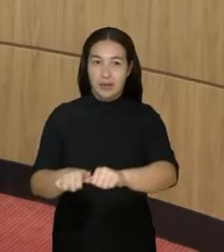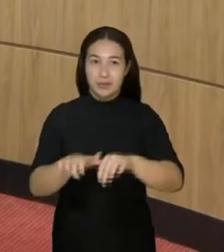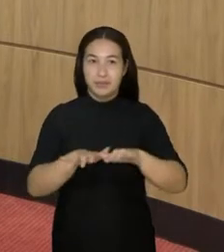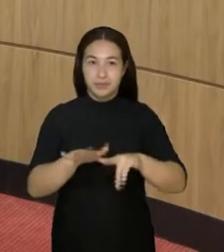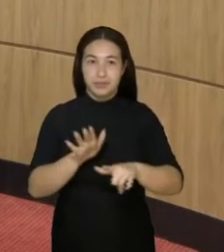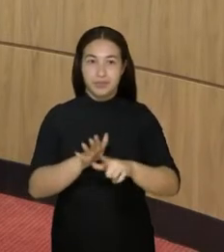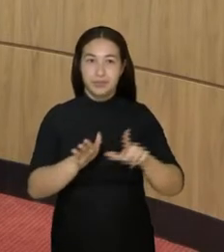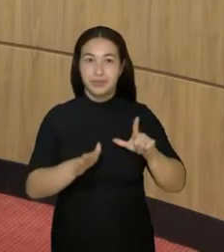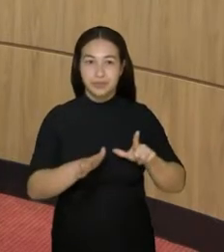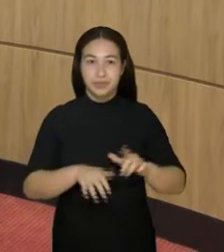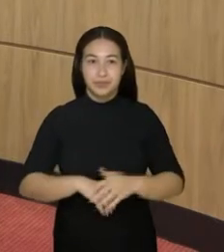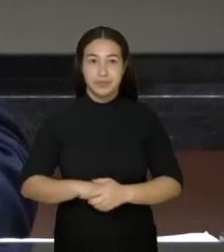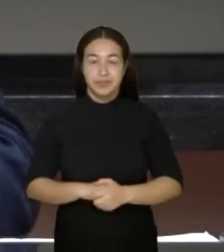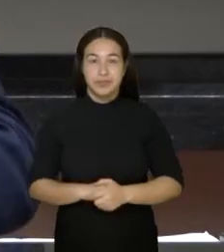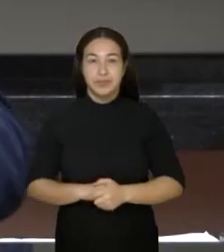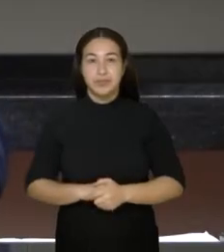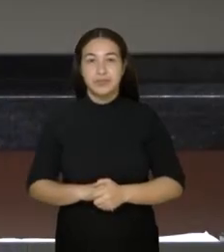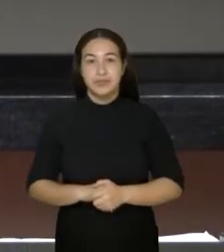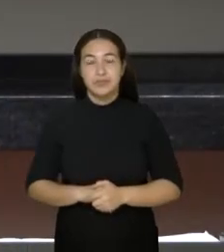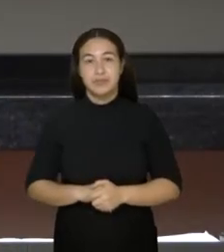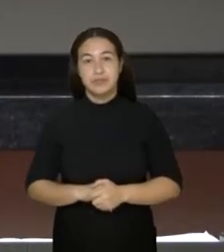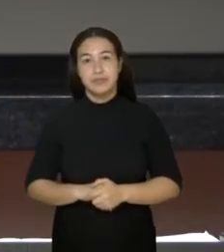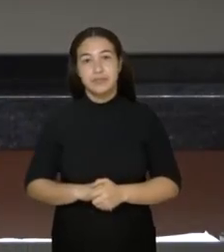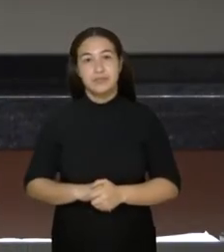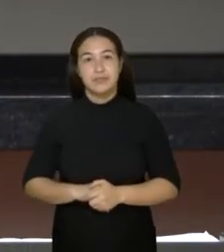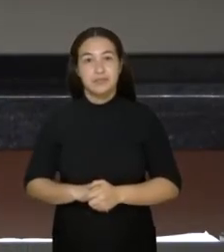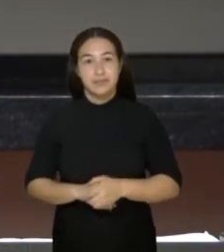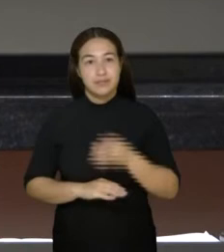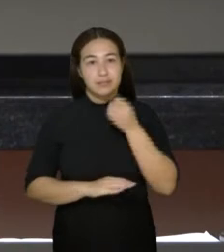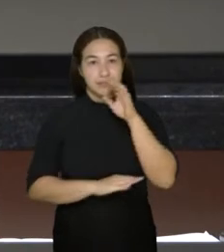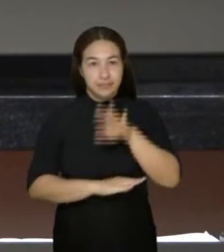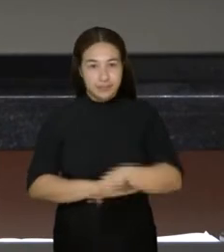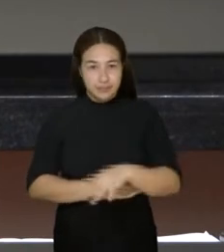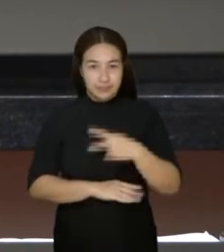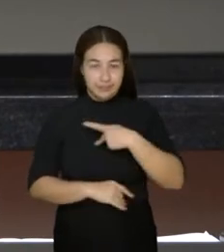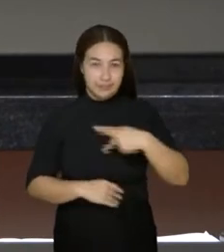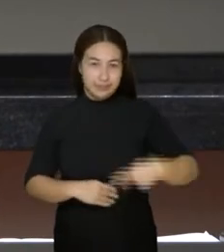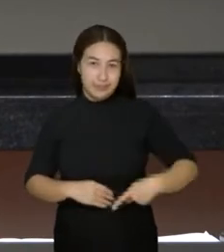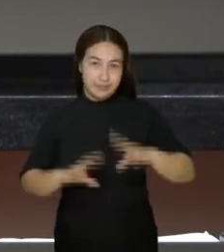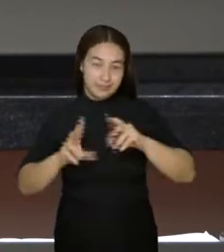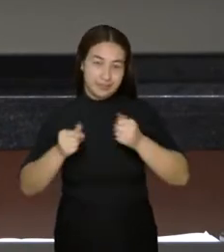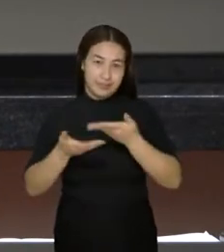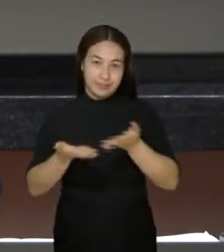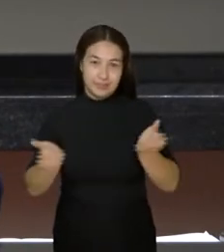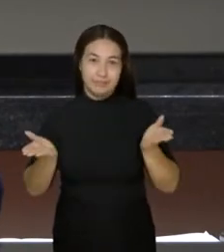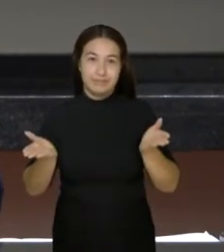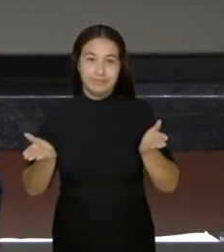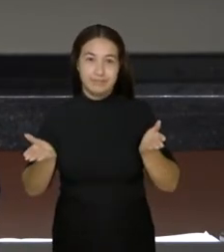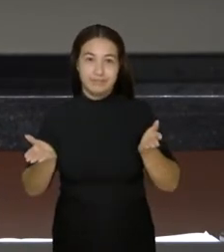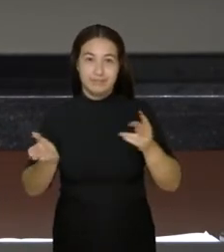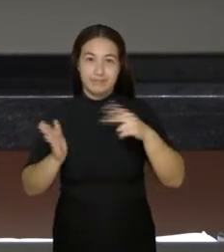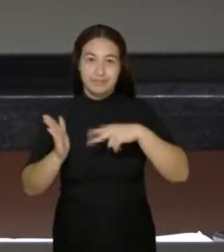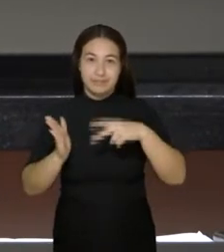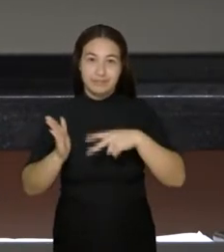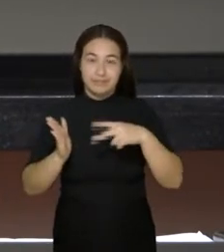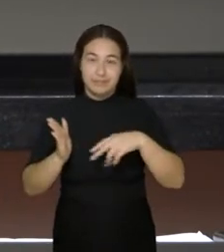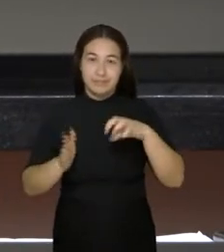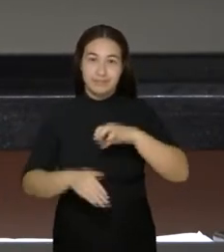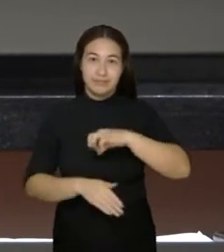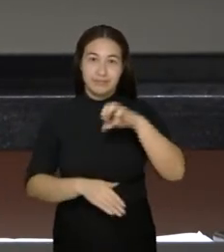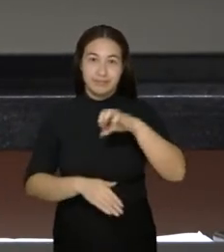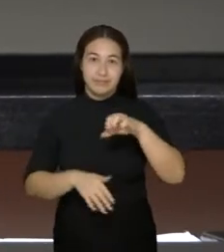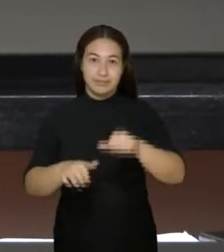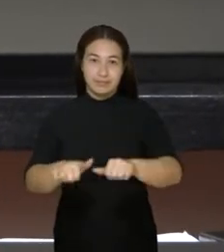da ata da última sessão Boa tarde senhor presidente Boa tarde a todos eu faço a leitura da nonagésima nona sessão